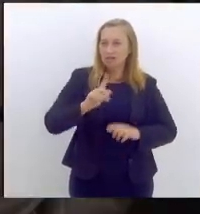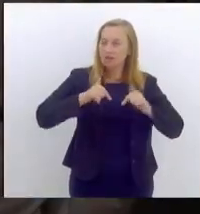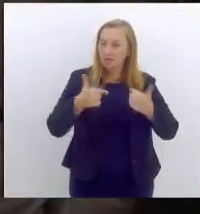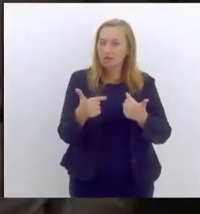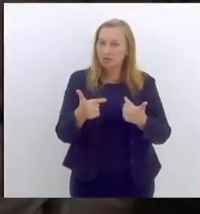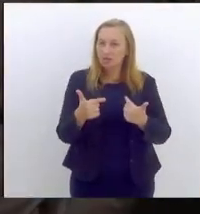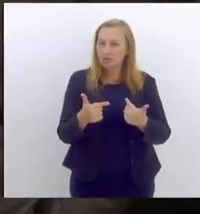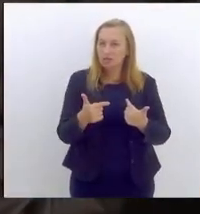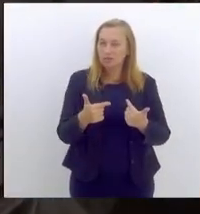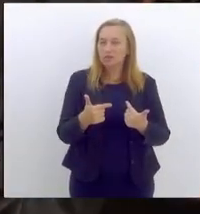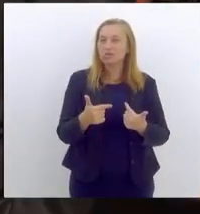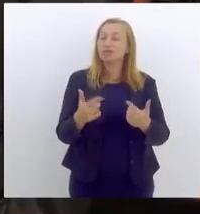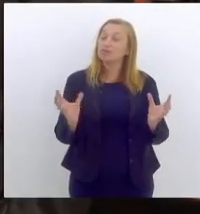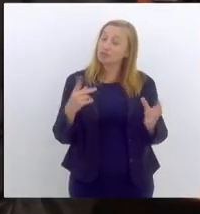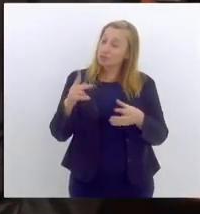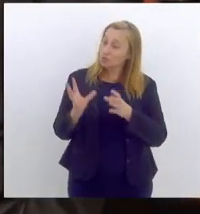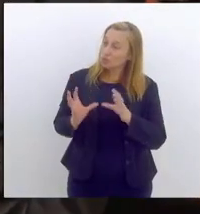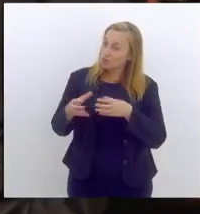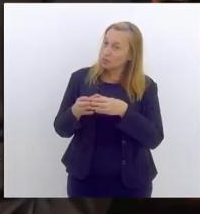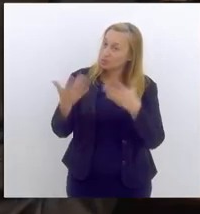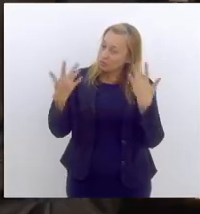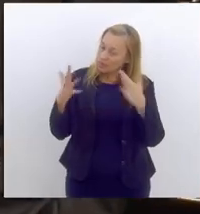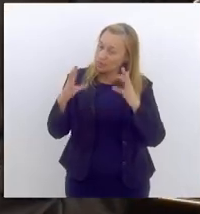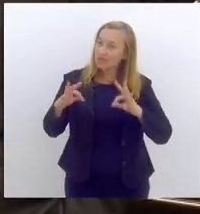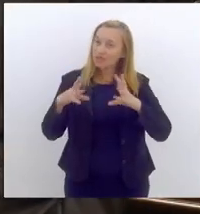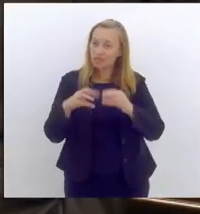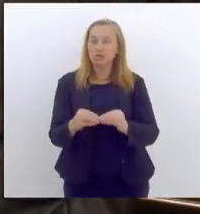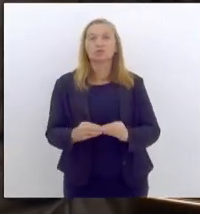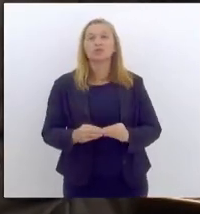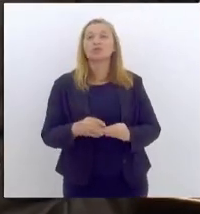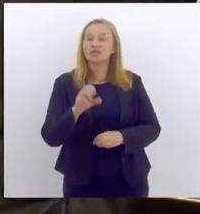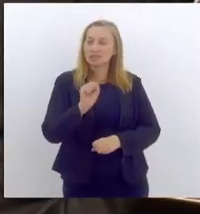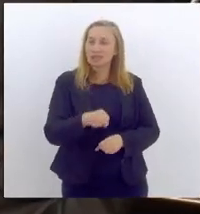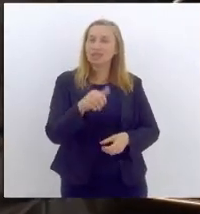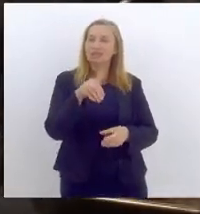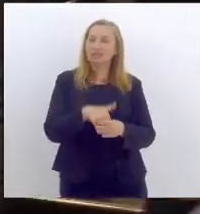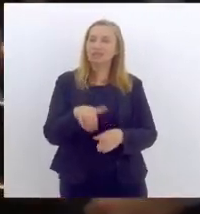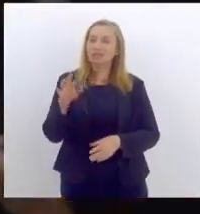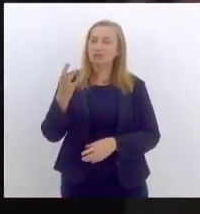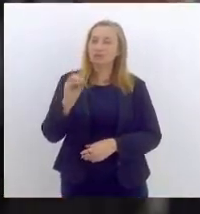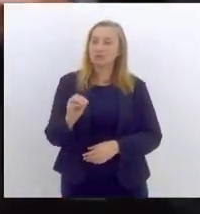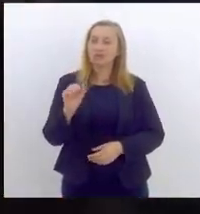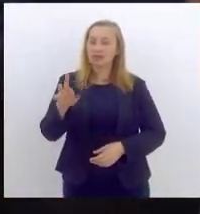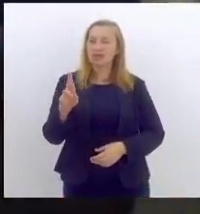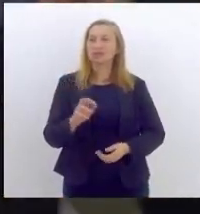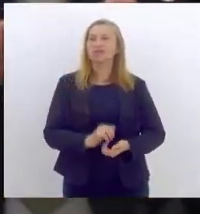do seu grupo. Parabenizo a todos. Sim, Rodrigo Bacelar.